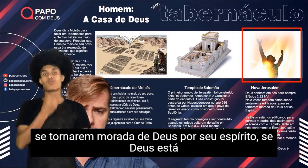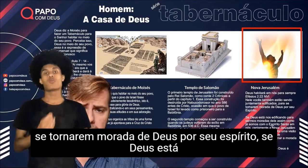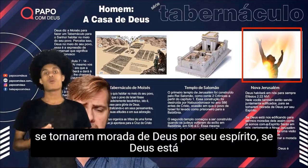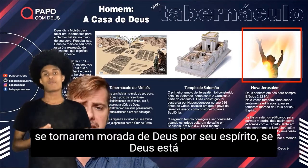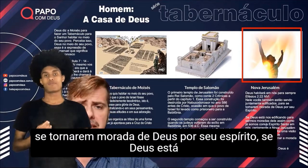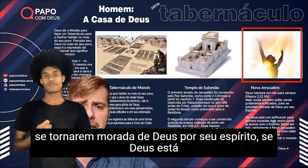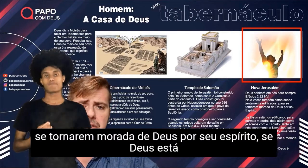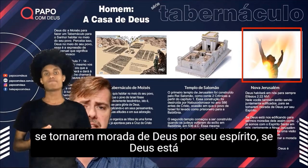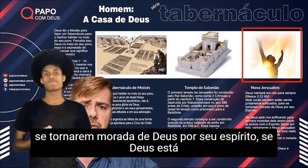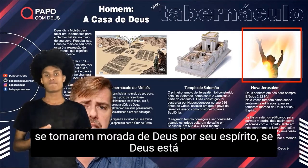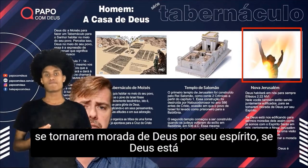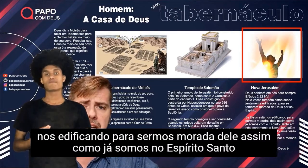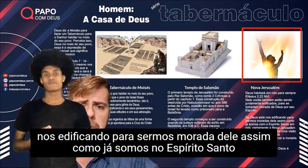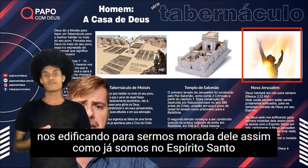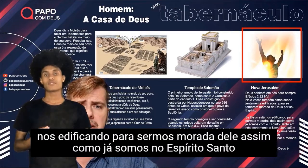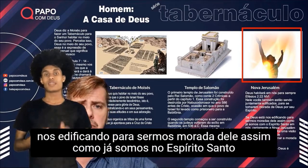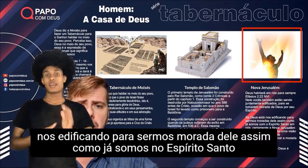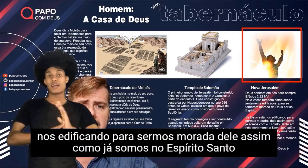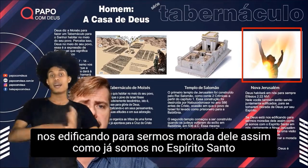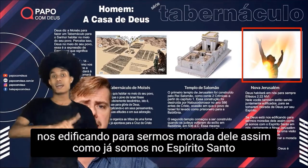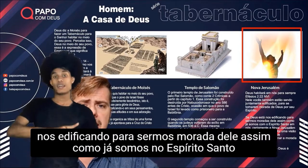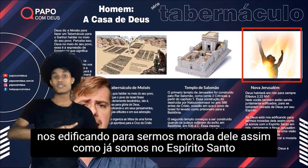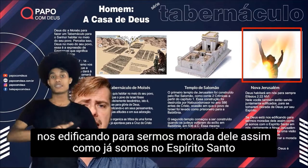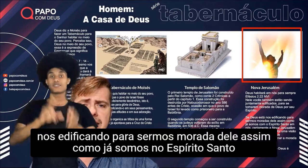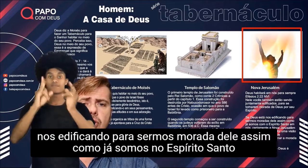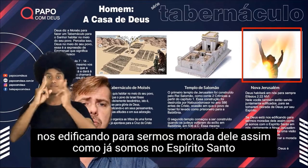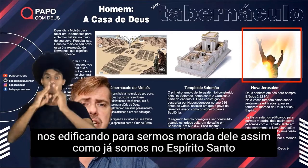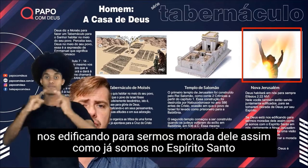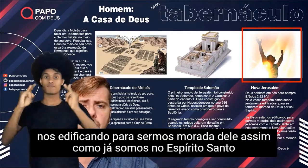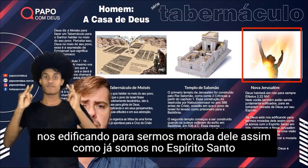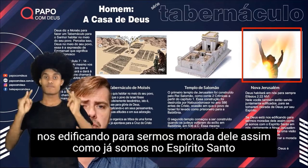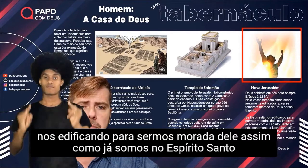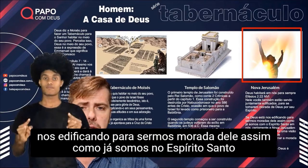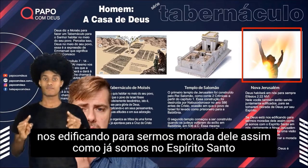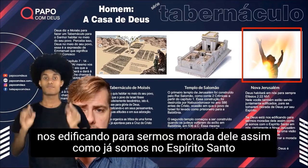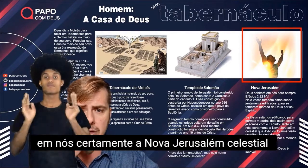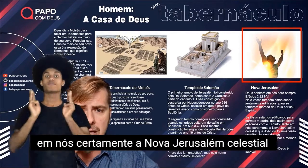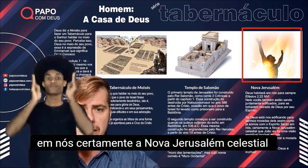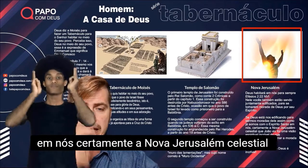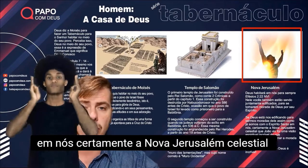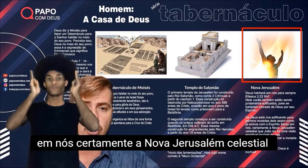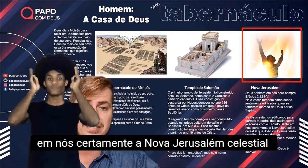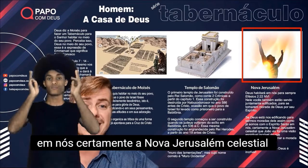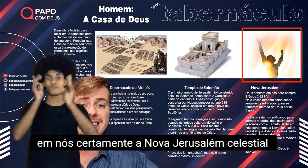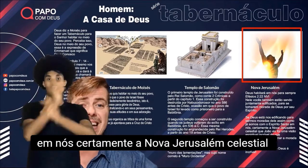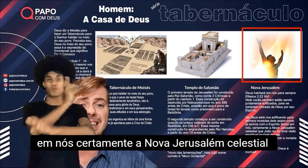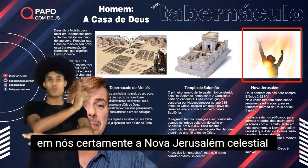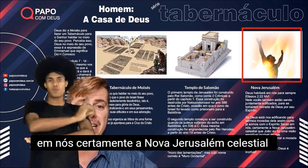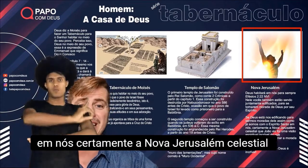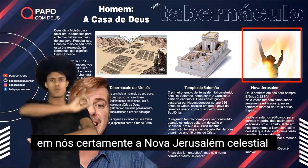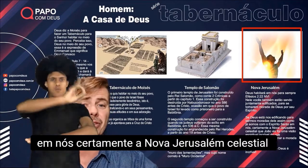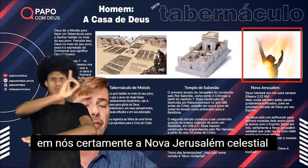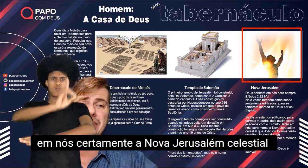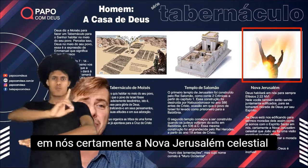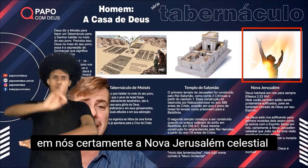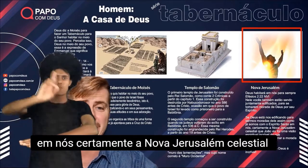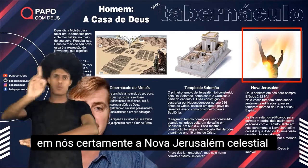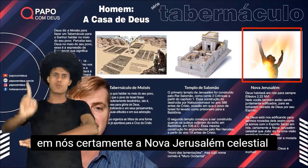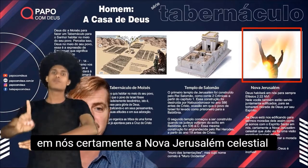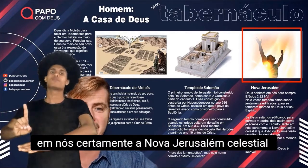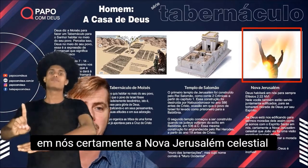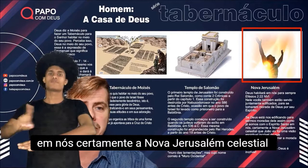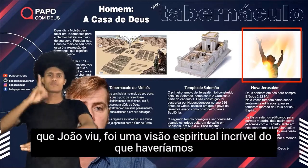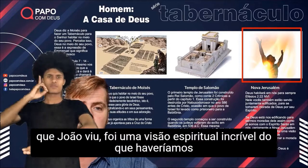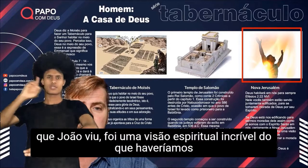Espírito. Se Deus está nos edificando para sermos morada dele, assim como já somos no Espírito Santo em nós, certamente a nova